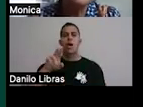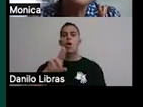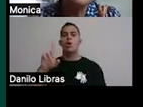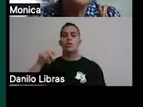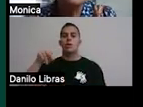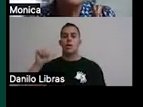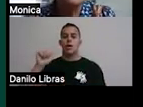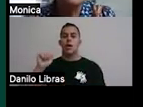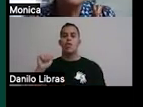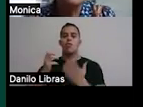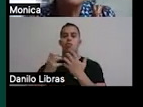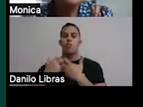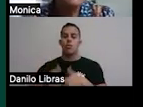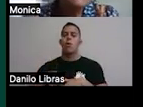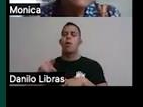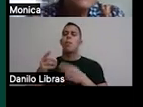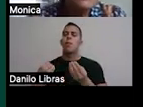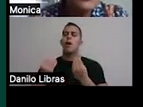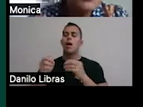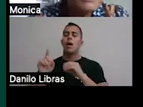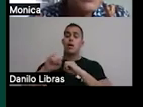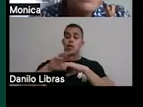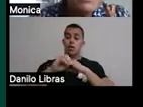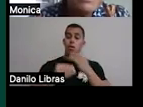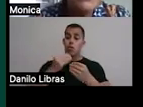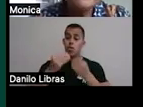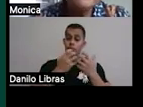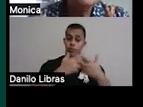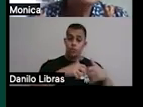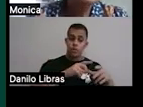a estrutura de DNA para o público em